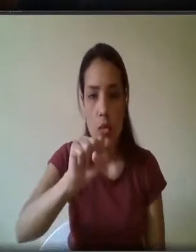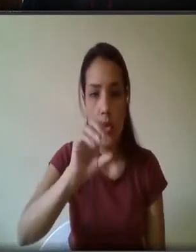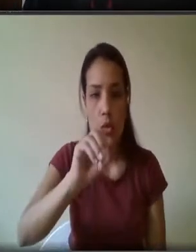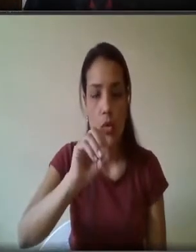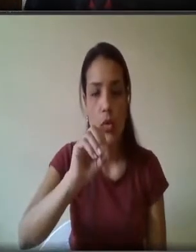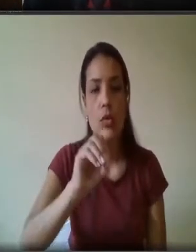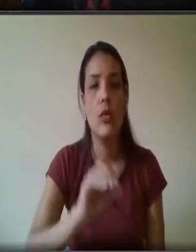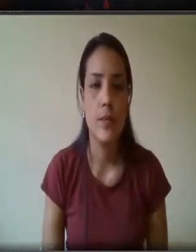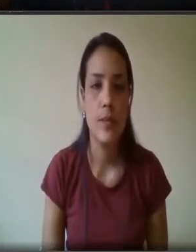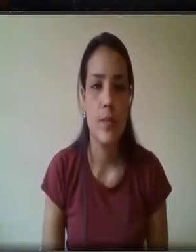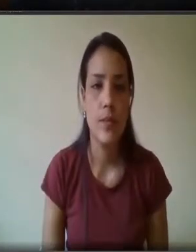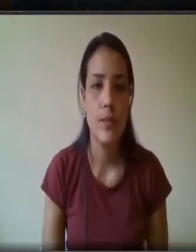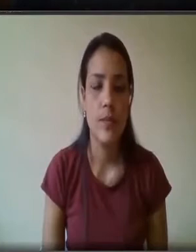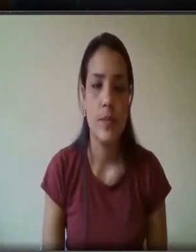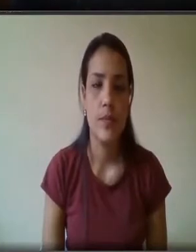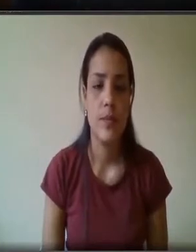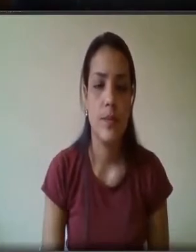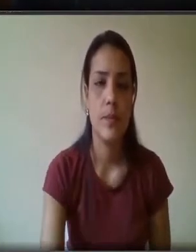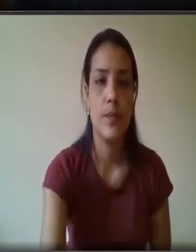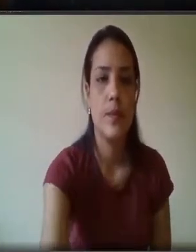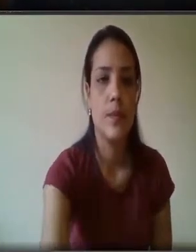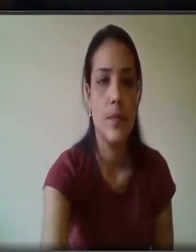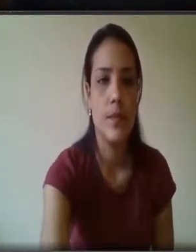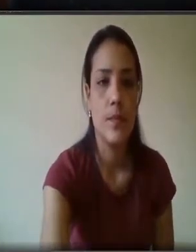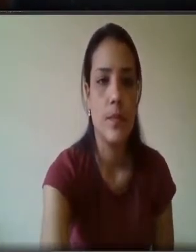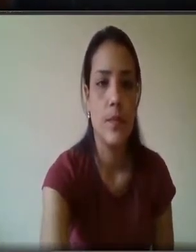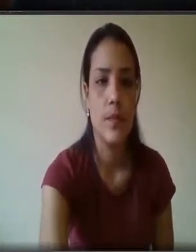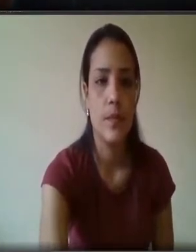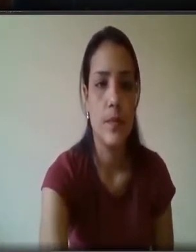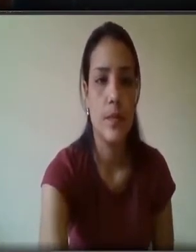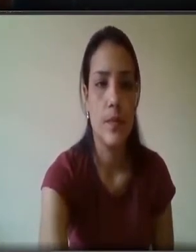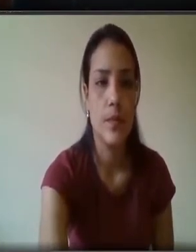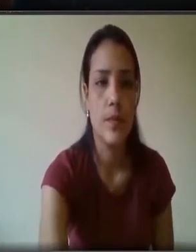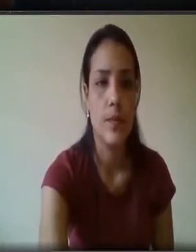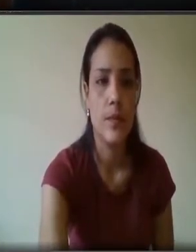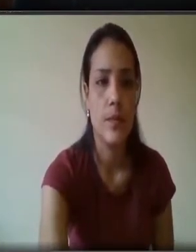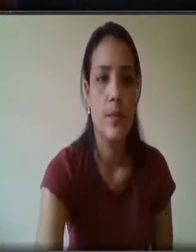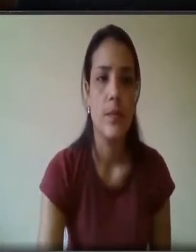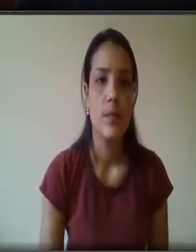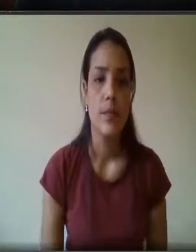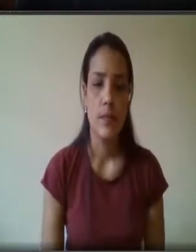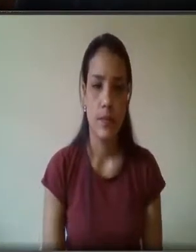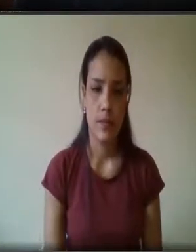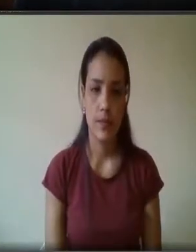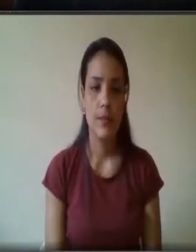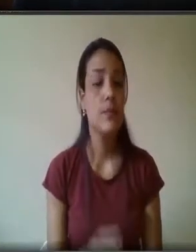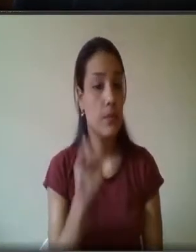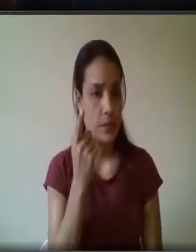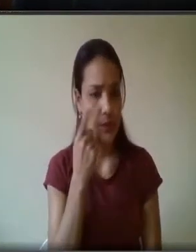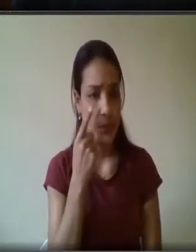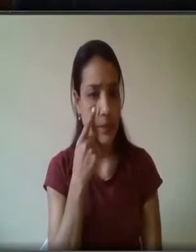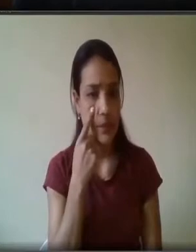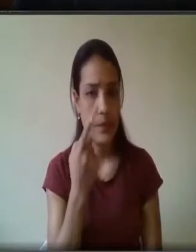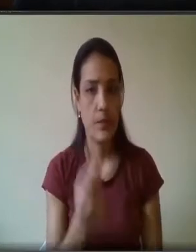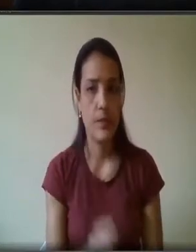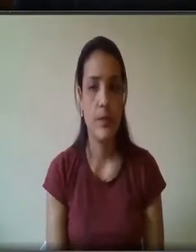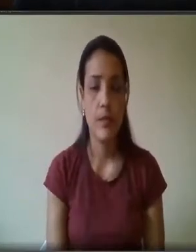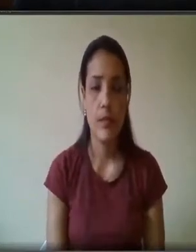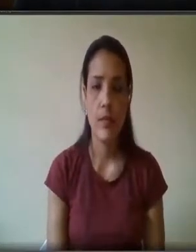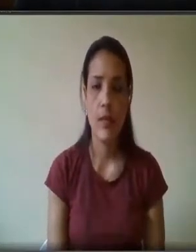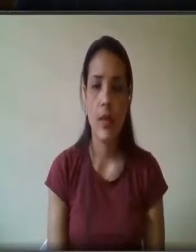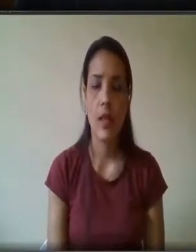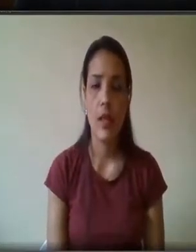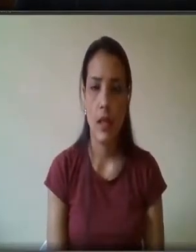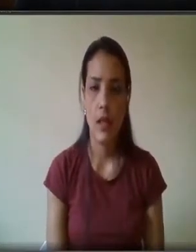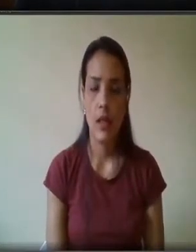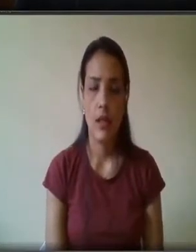montanhas. Tanto na epirogênese como na orogênese, a gente vai ver situações em que você tem